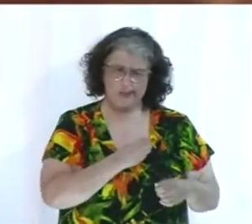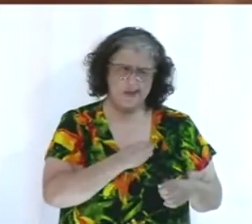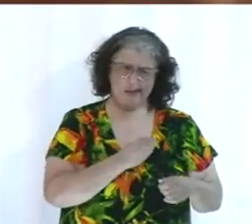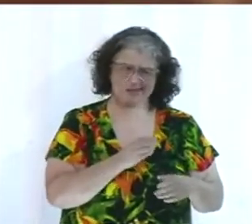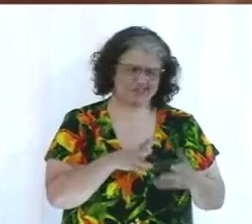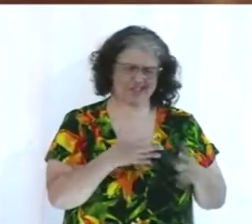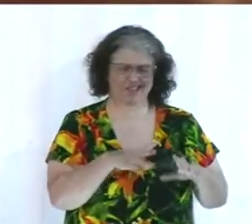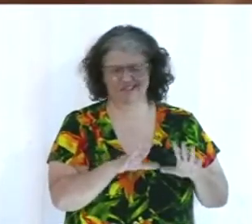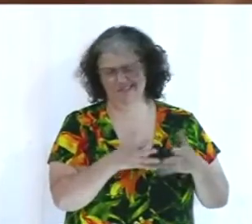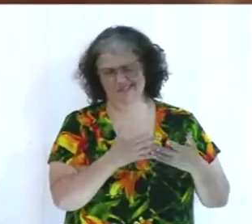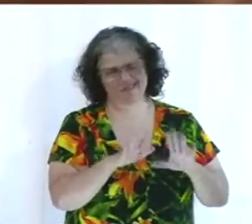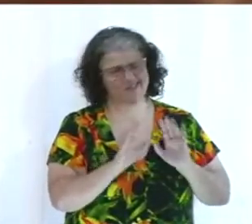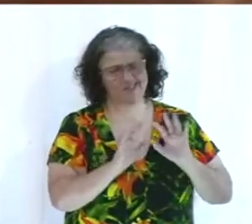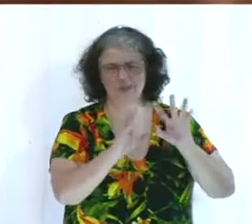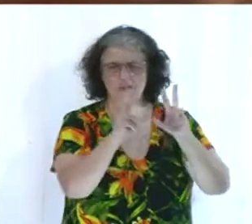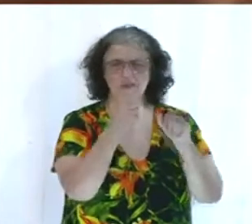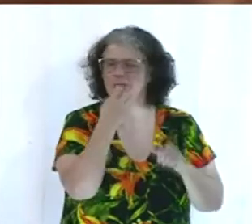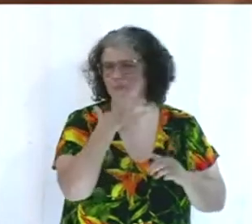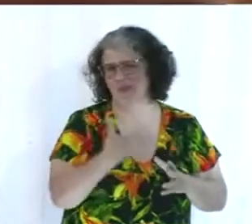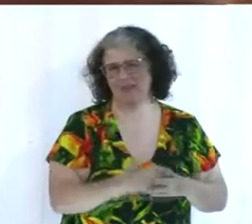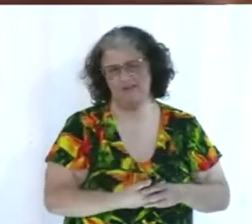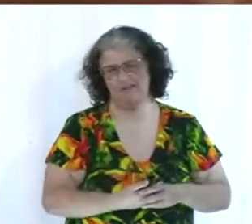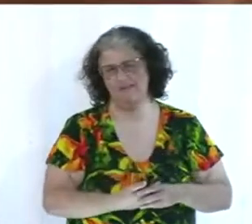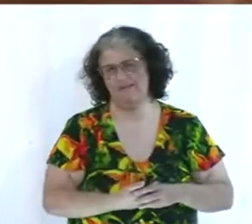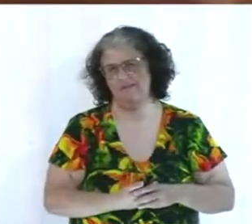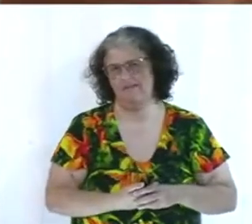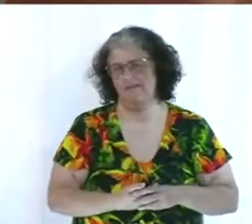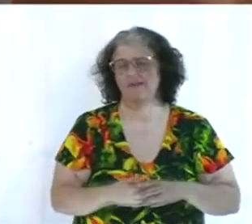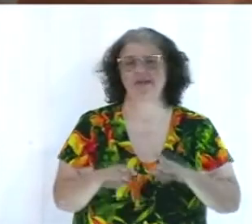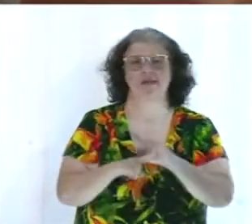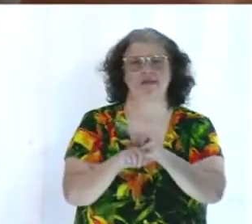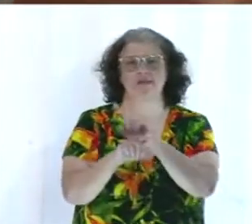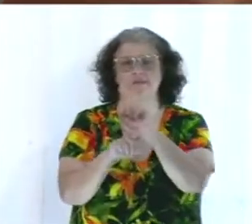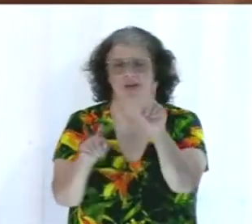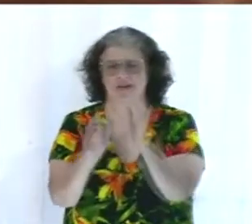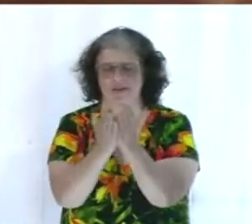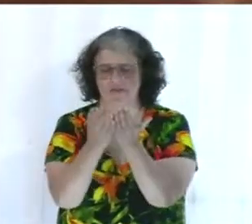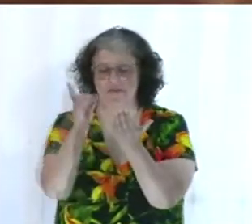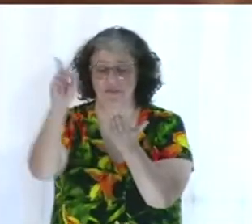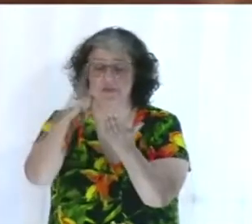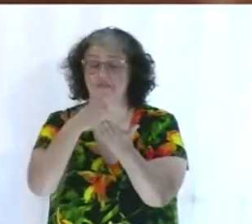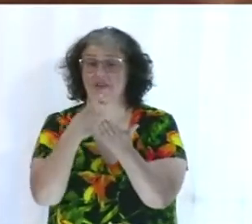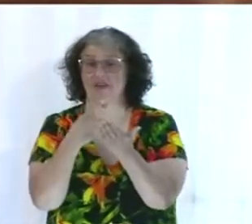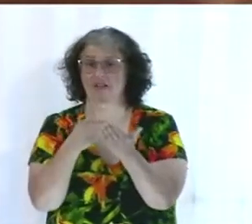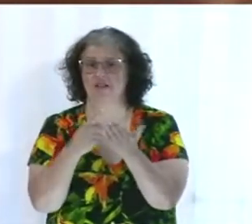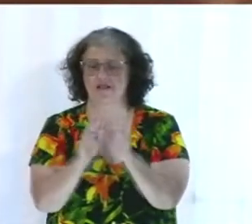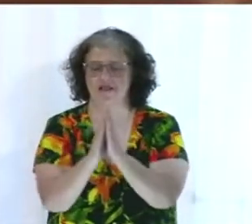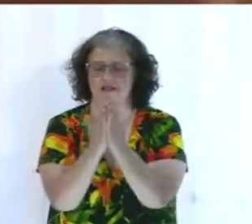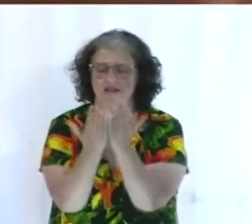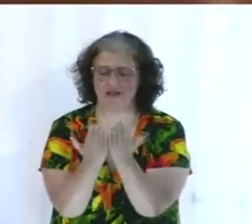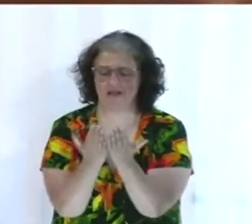palavra: passarão os céus e a terra, mas a minha palavra jamais passará.